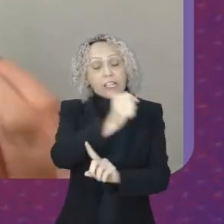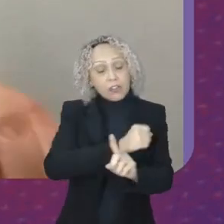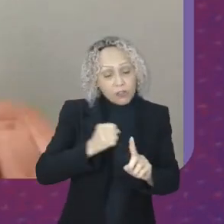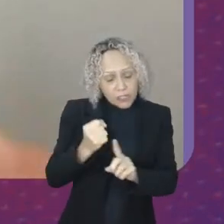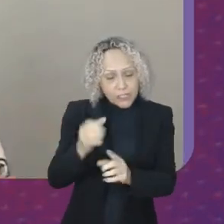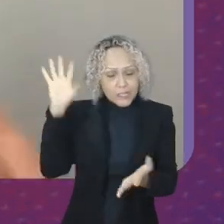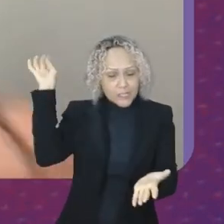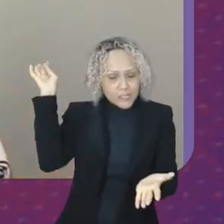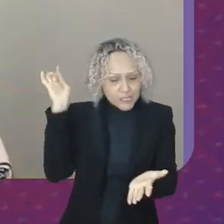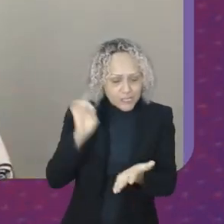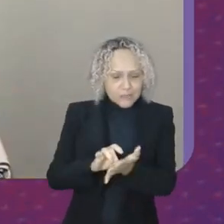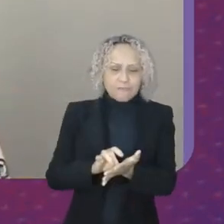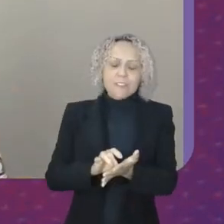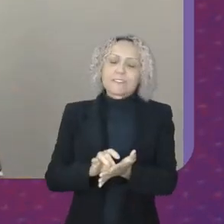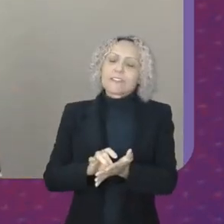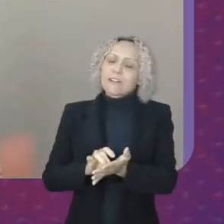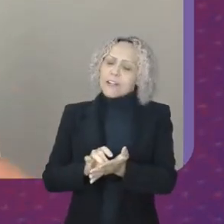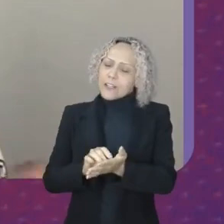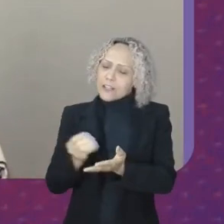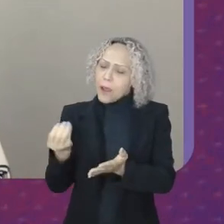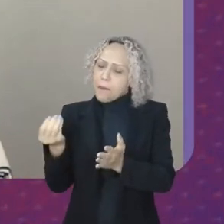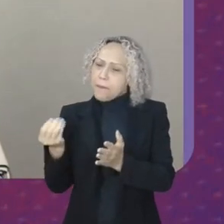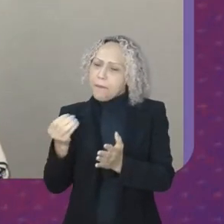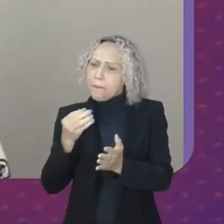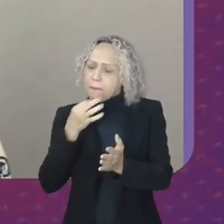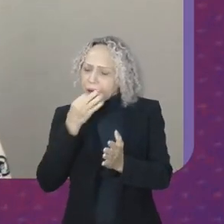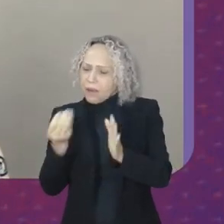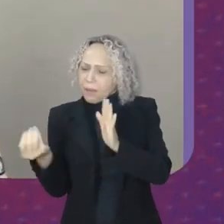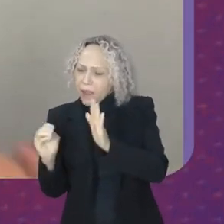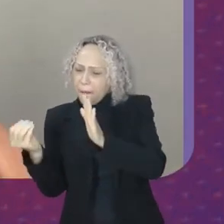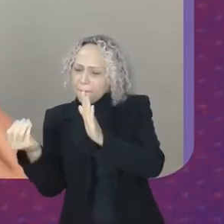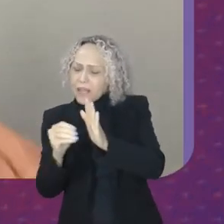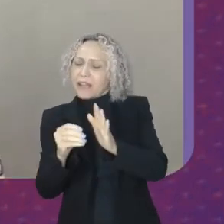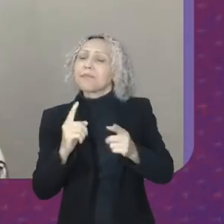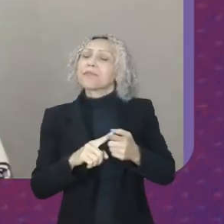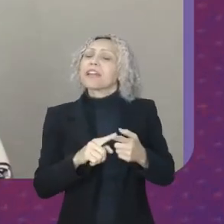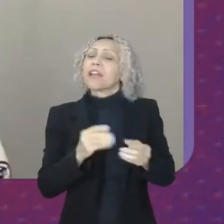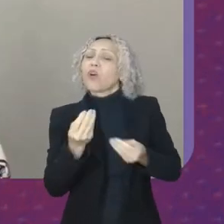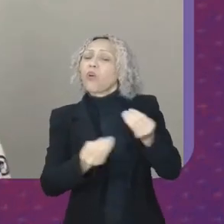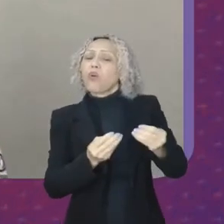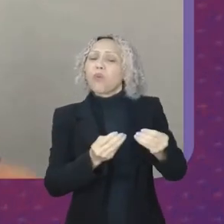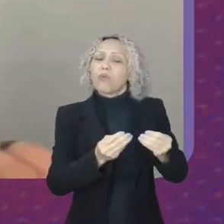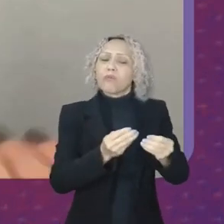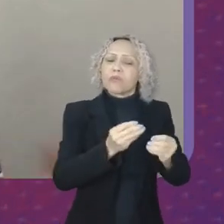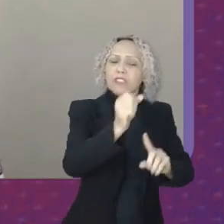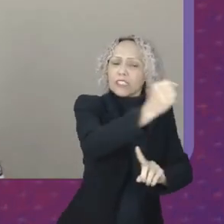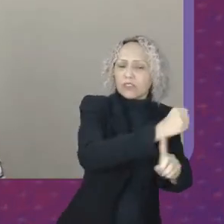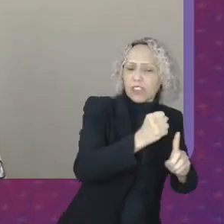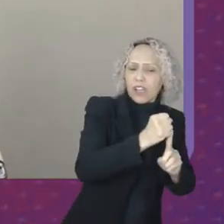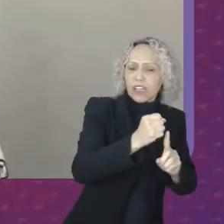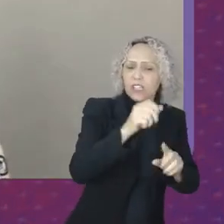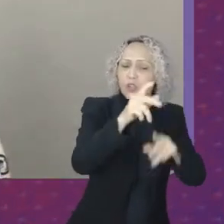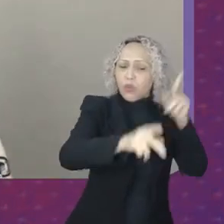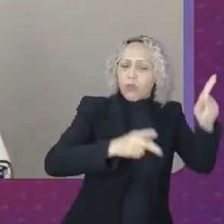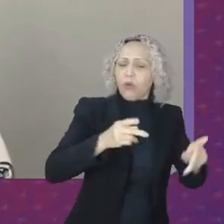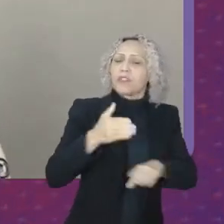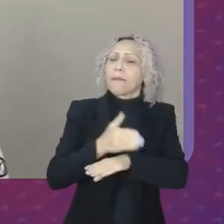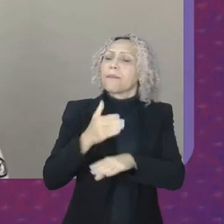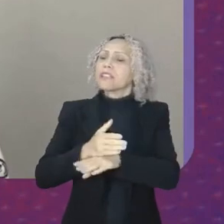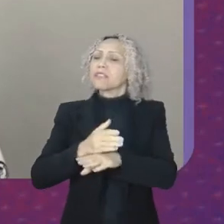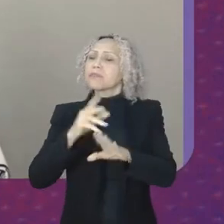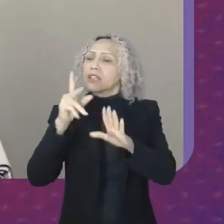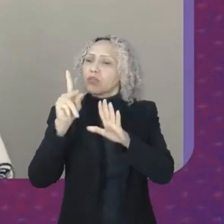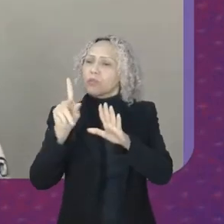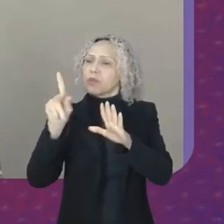efetiva, que vem sendo construída com plenárias nos diversos estados do país afora, onde